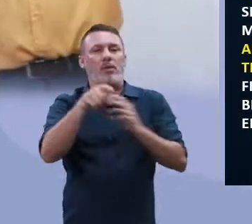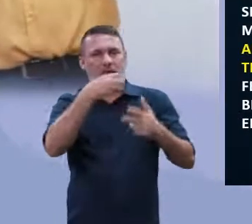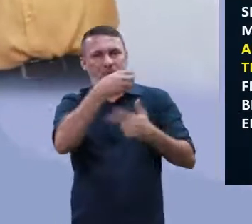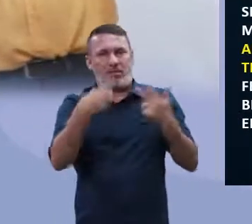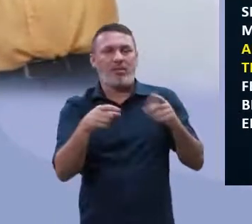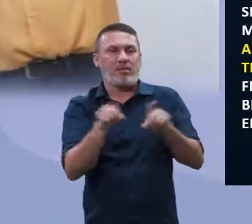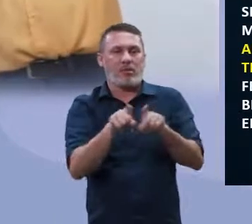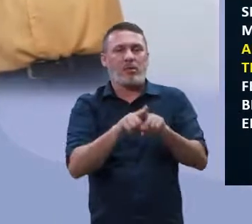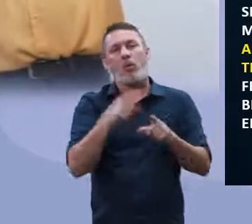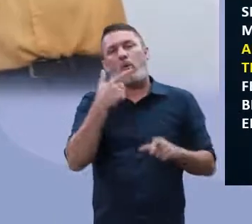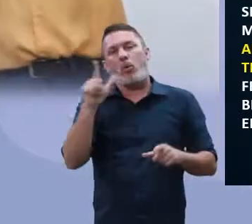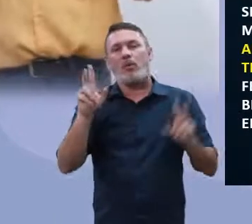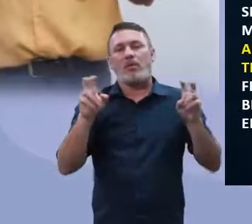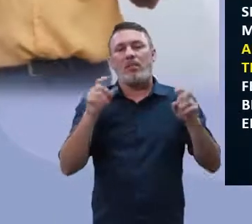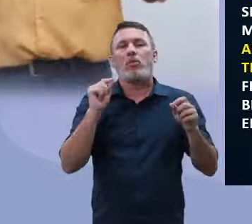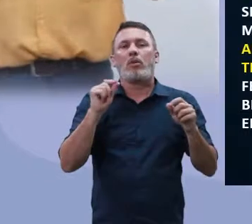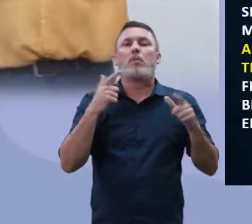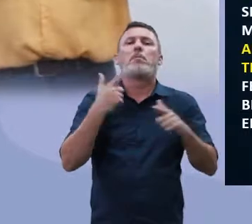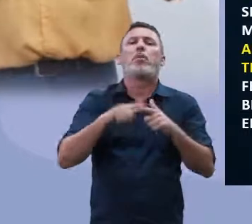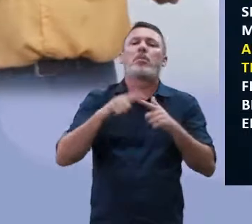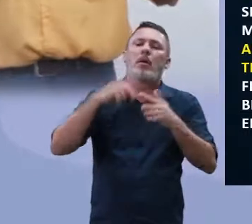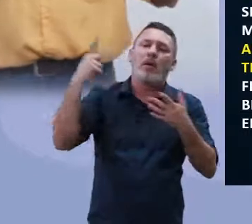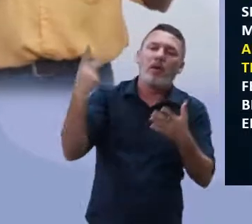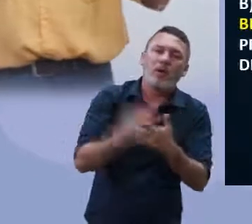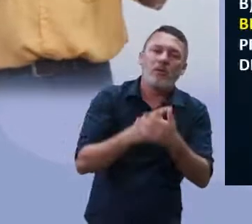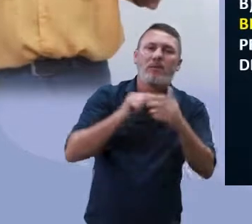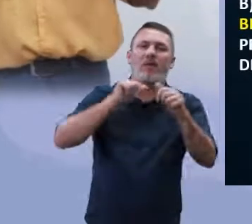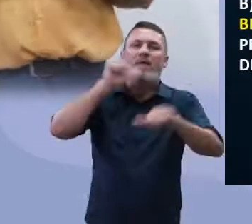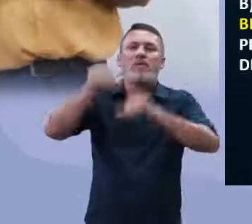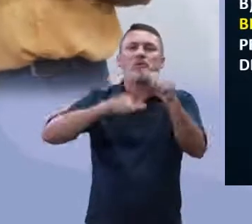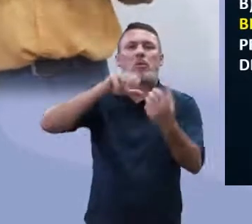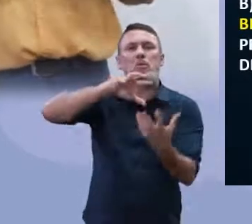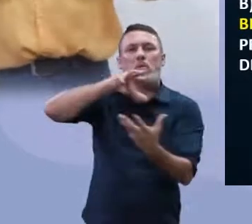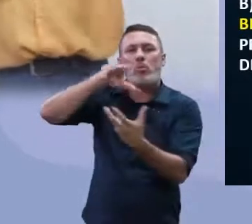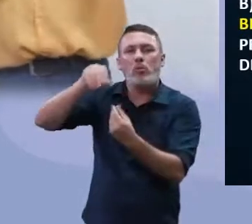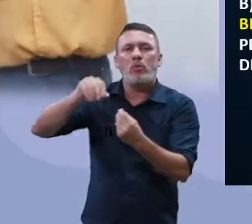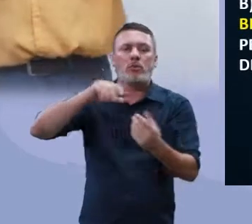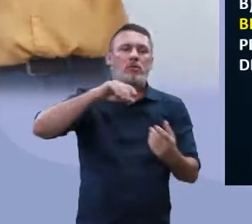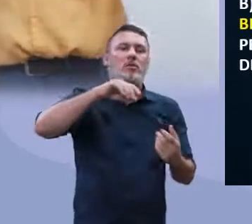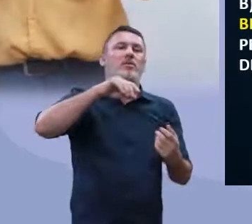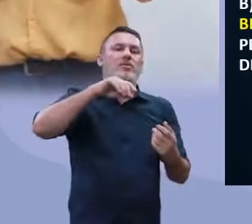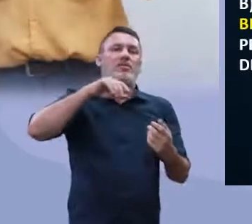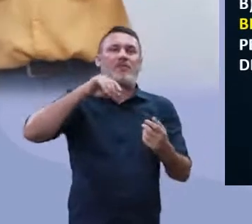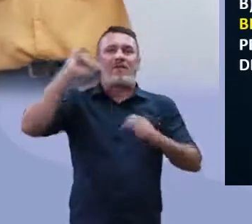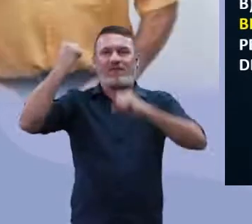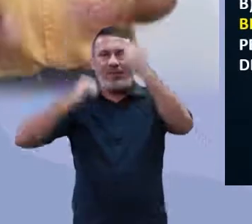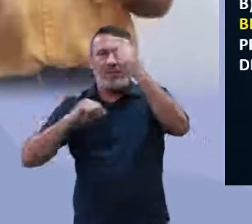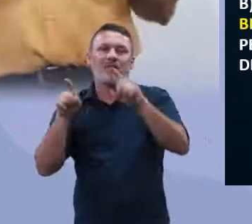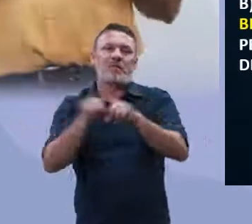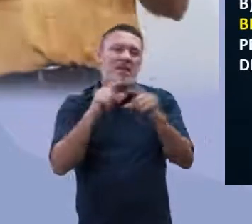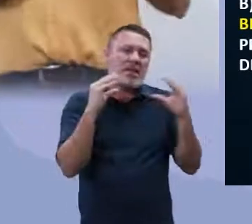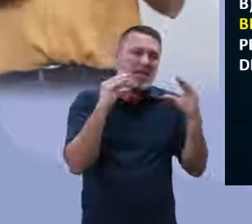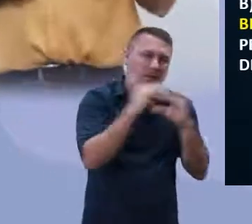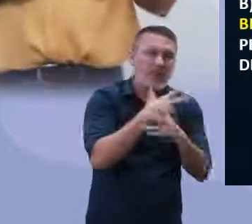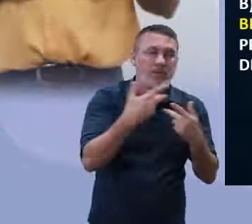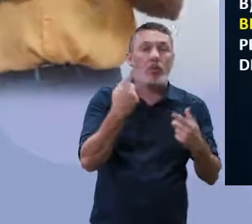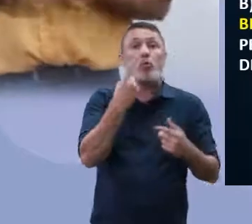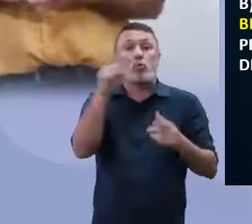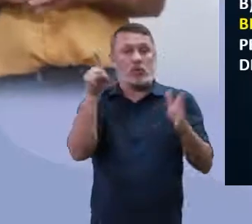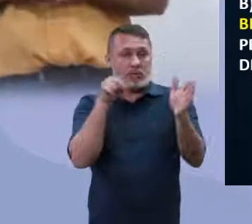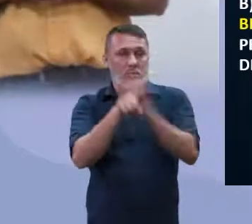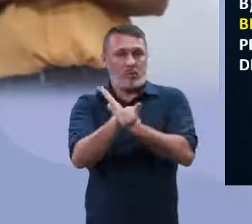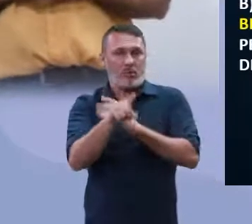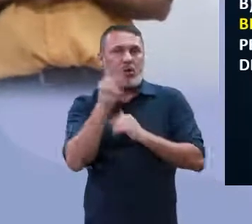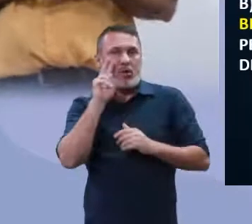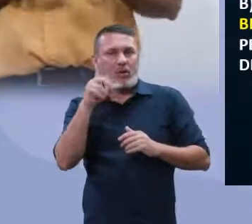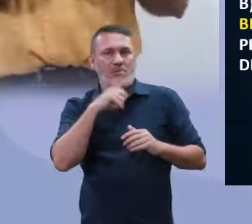dos problemas relacionados à Revolução Industrial e ao aquecimento global, né, o lançamento de CO2. E aí, ó, essa nossa última